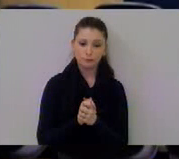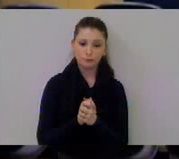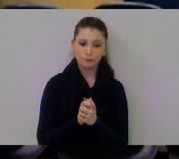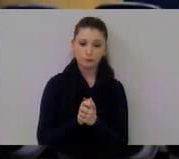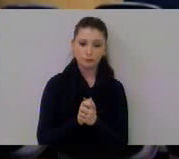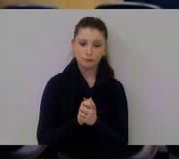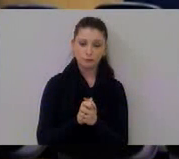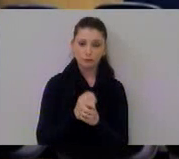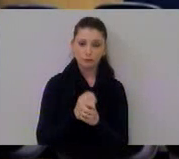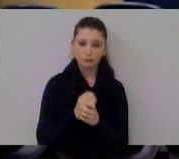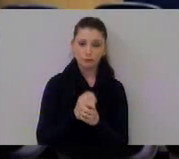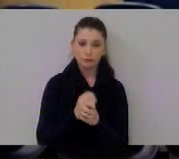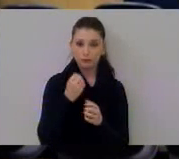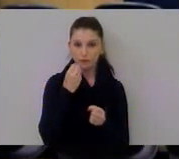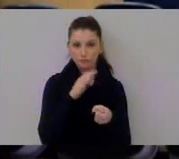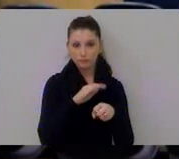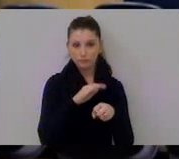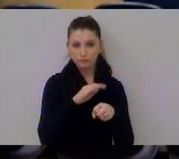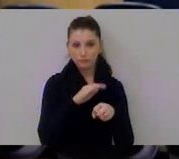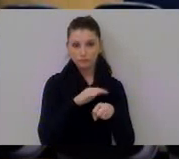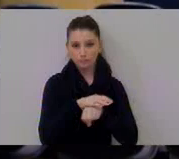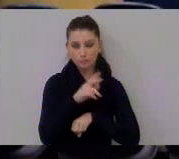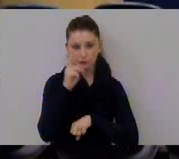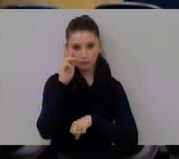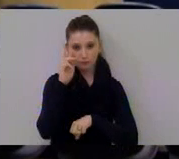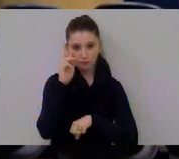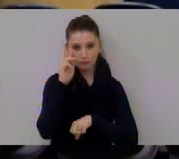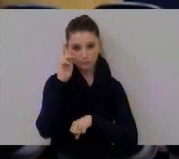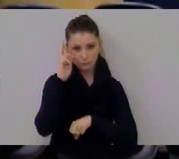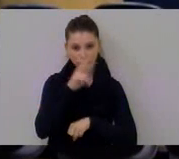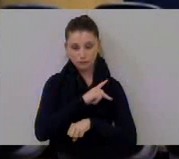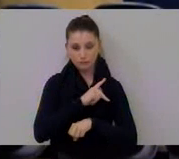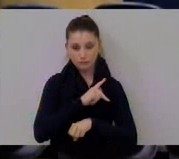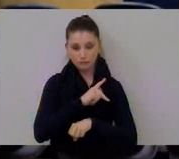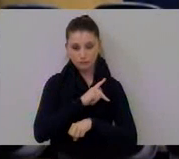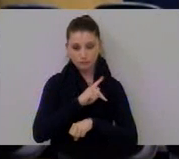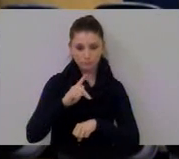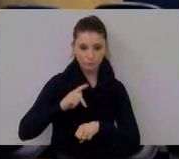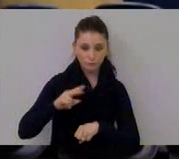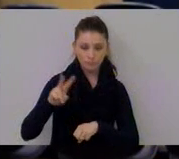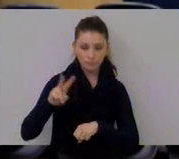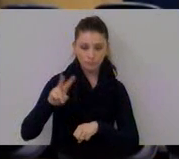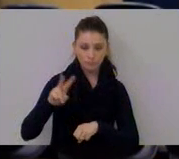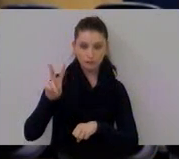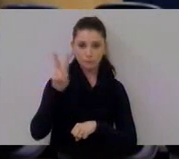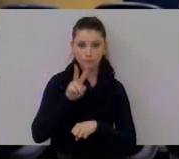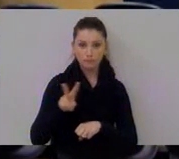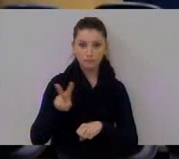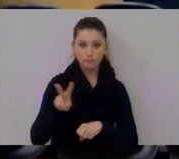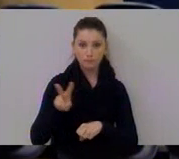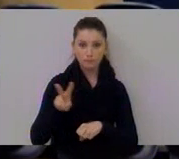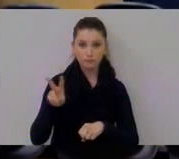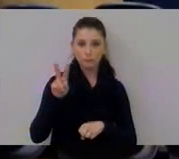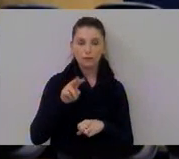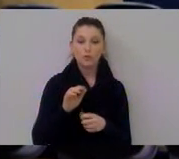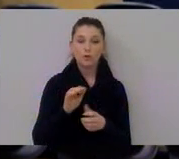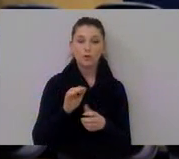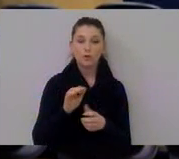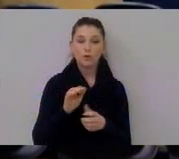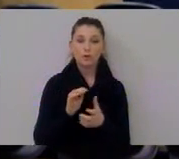Boa noite, presidente, vereadores. Só aproveito o